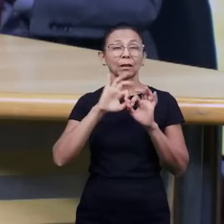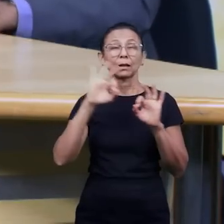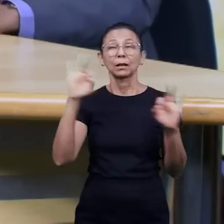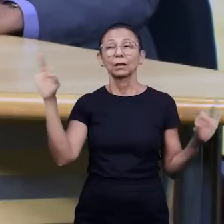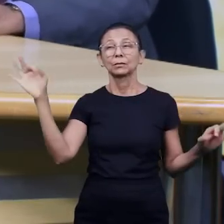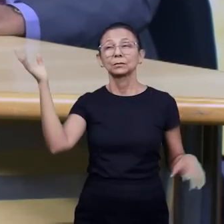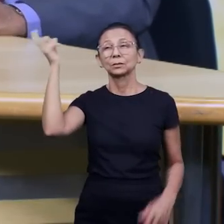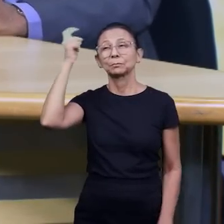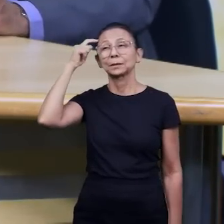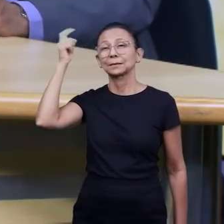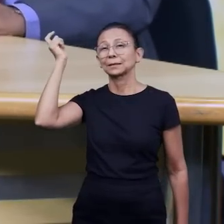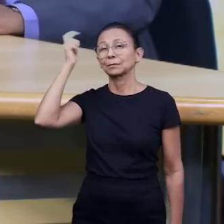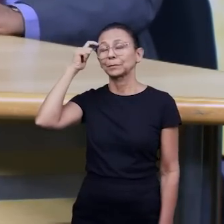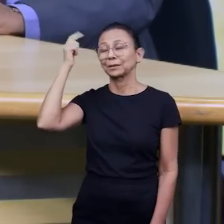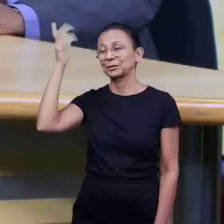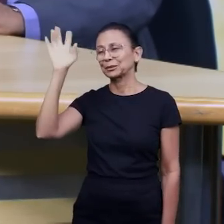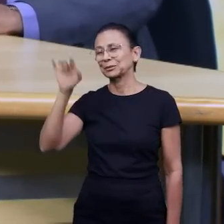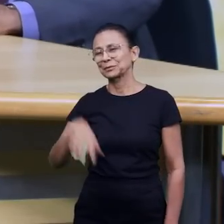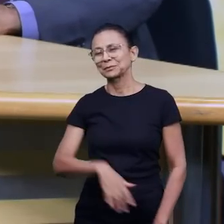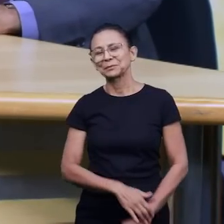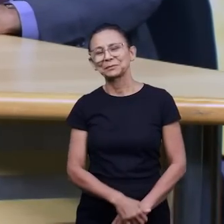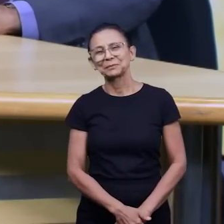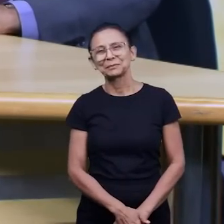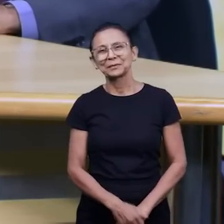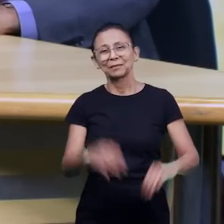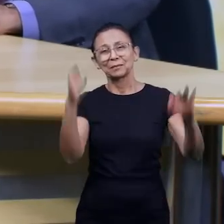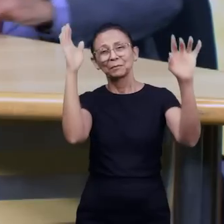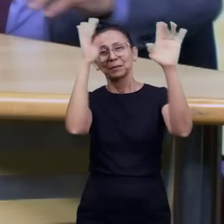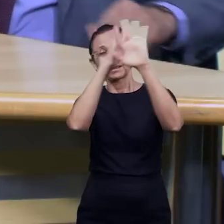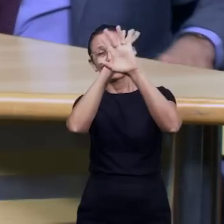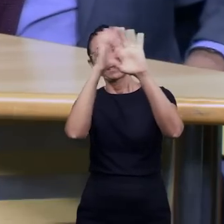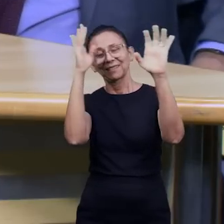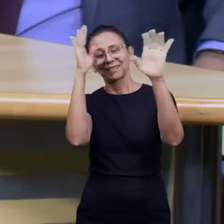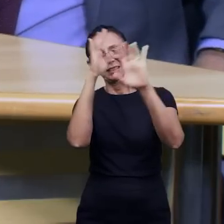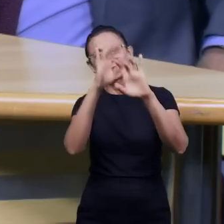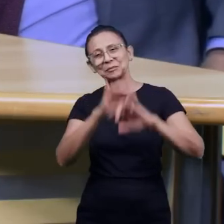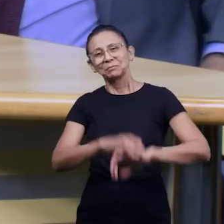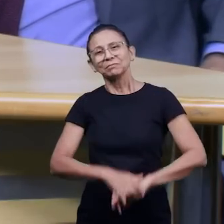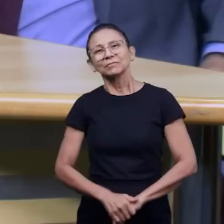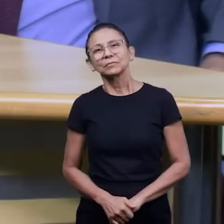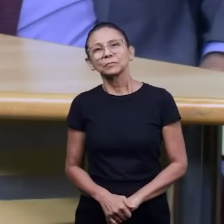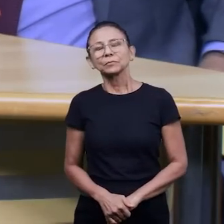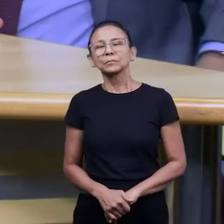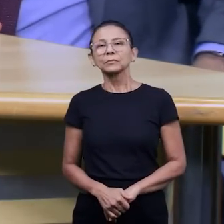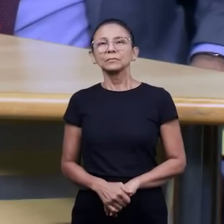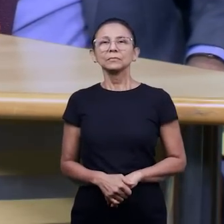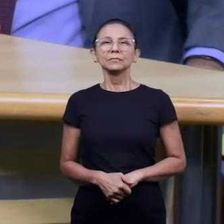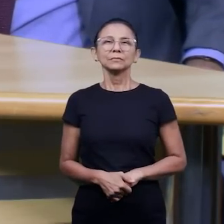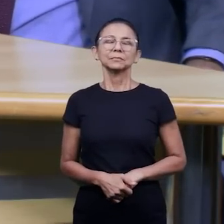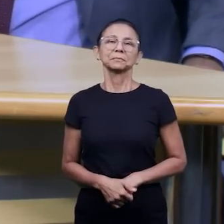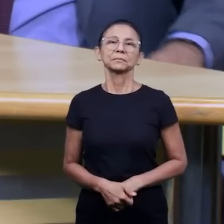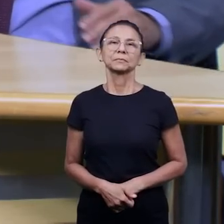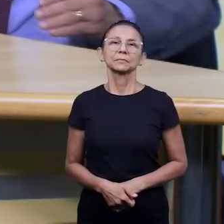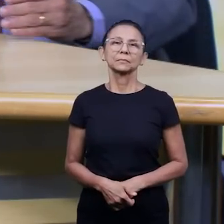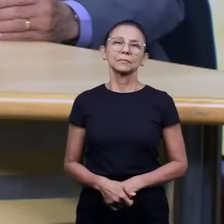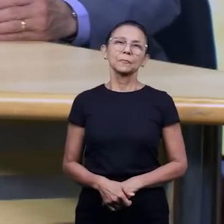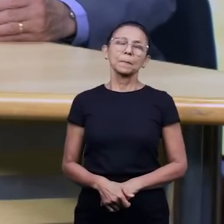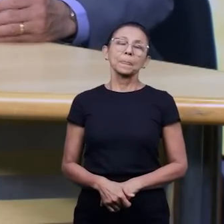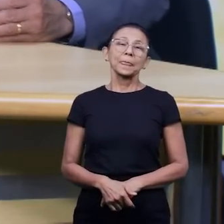E o Jonas tinha mania de, no meio das mensagens, interromper e fazer uma